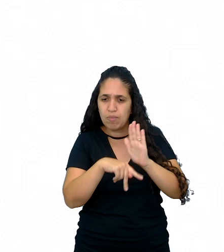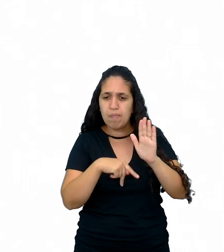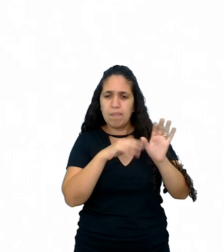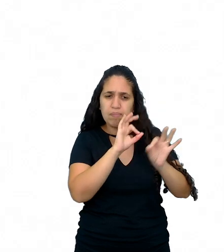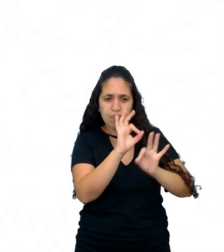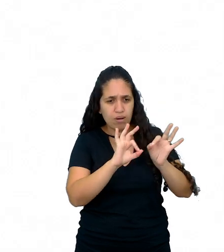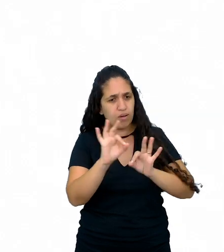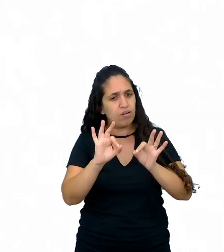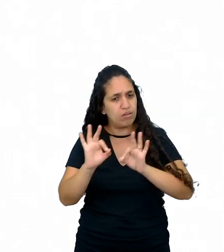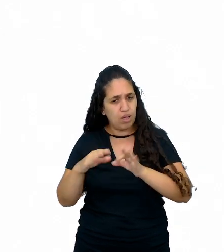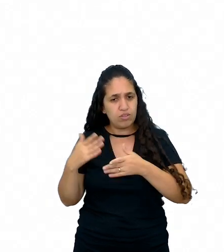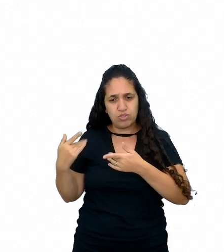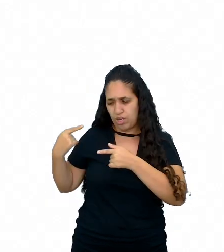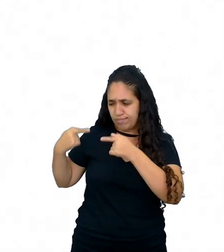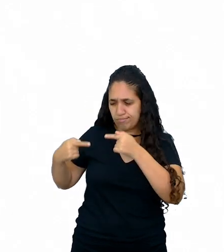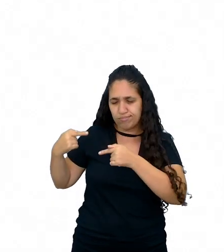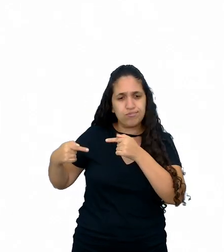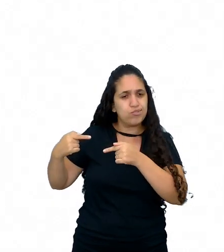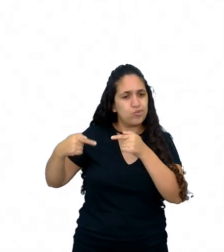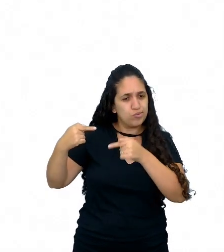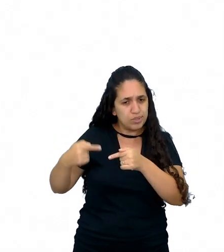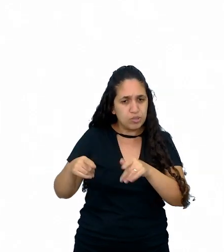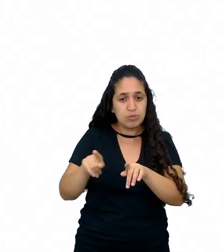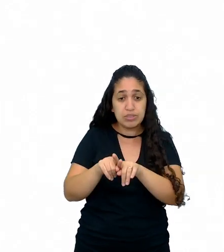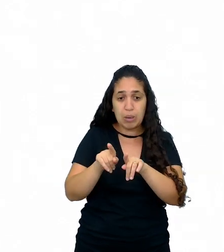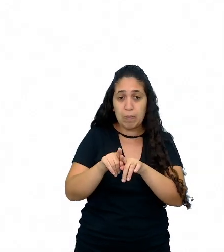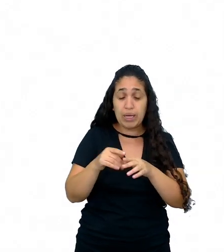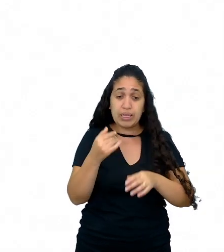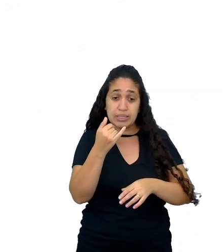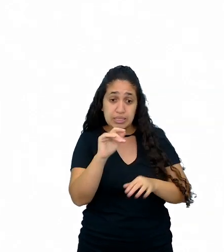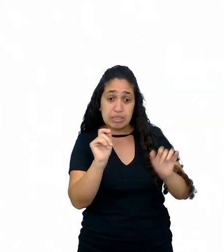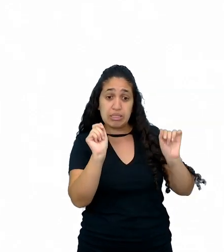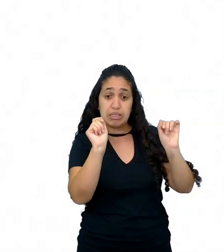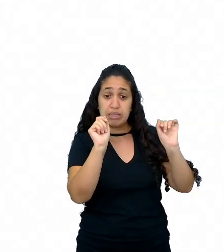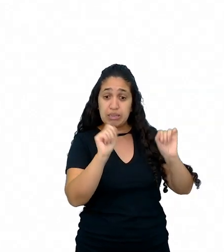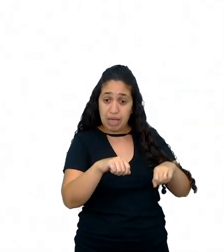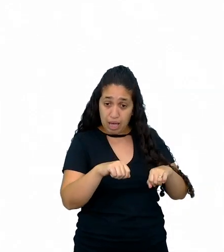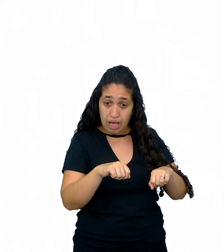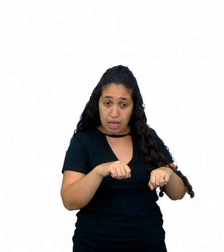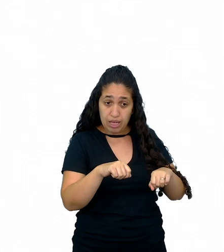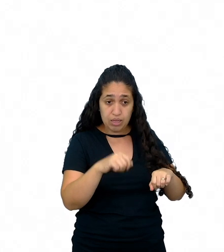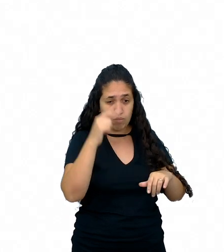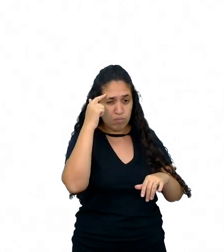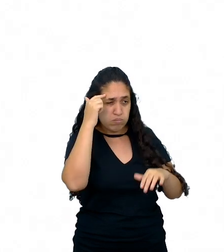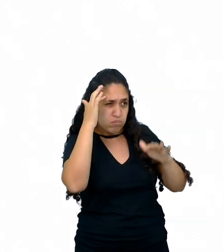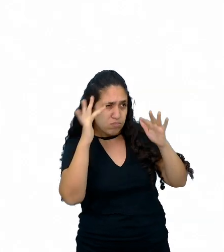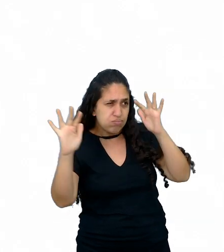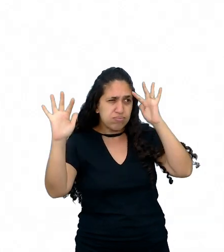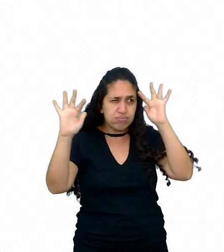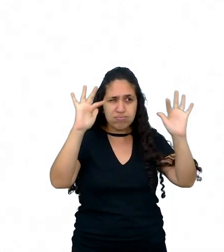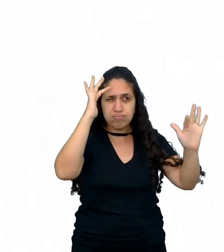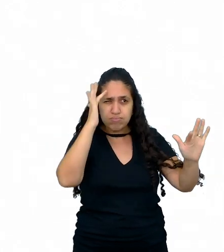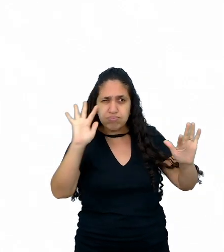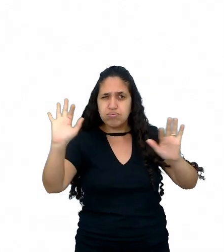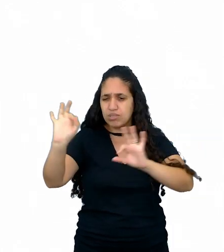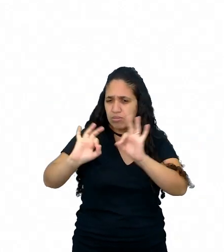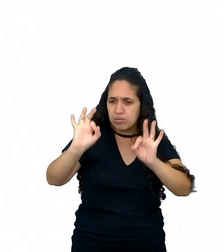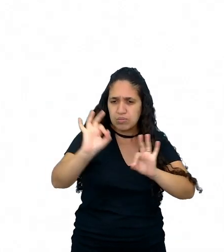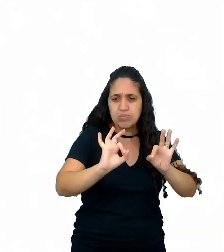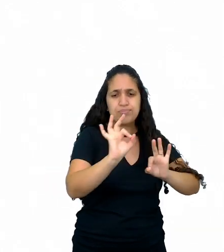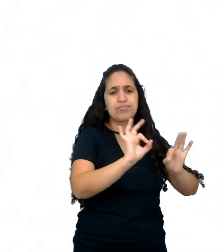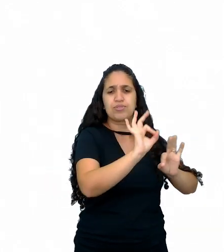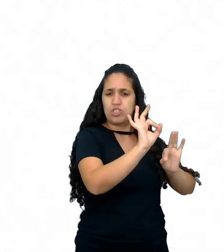foi discutido na etapa, vimos a possibilidade de pensar em um projeto, né,